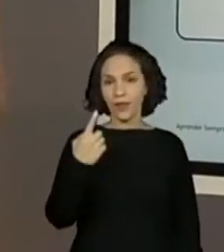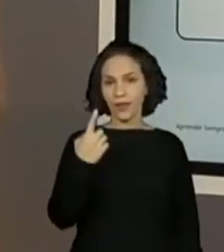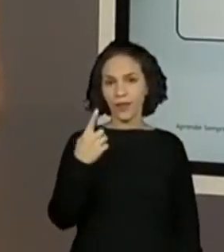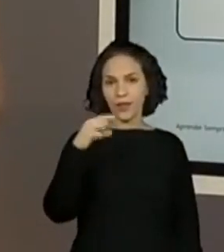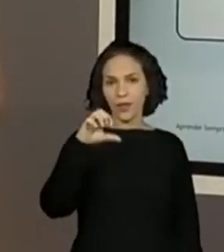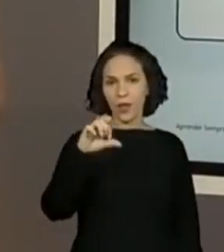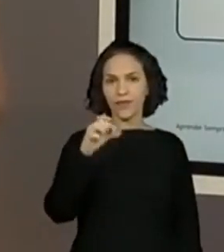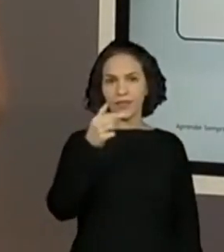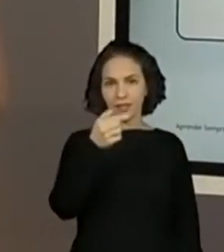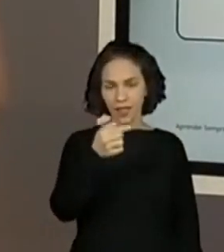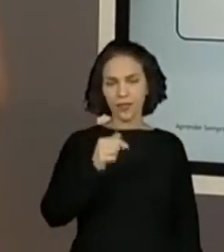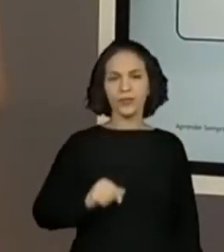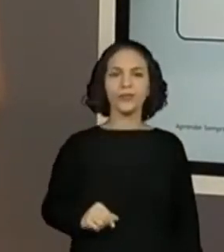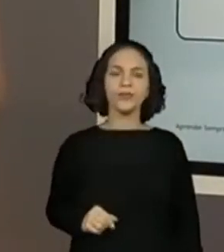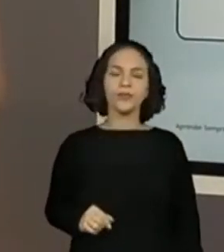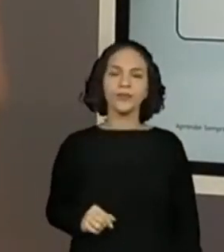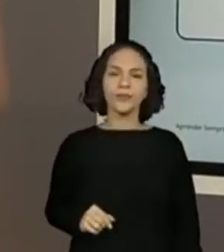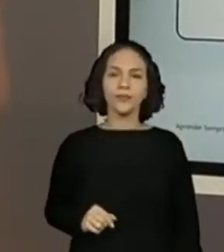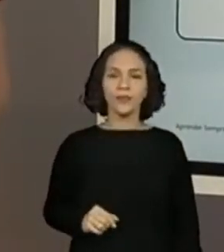197,